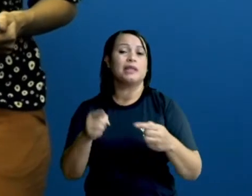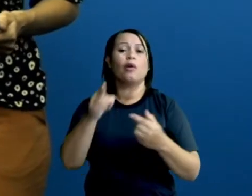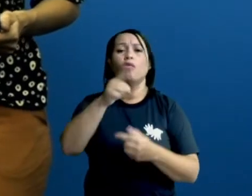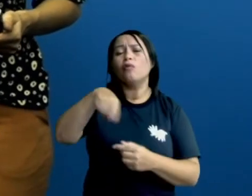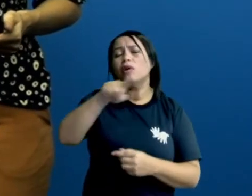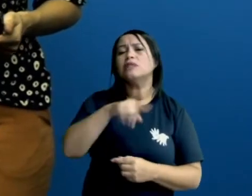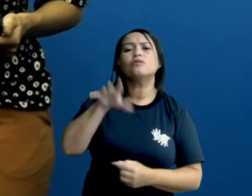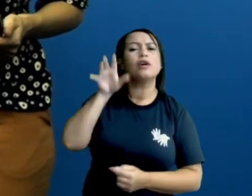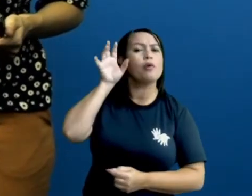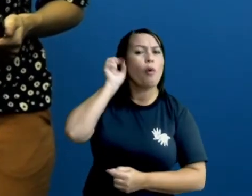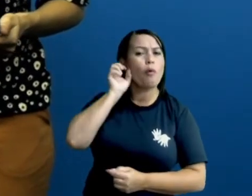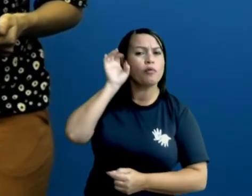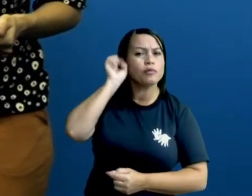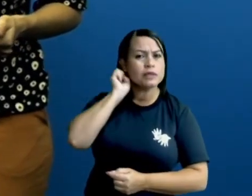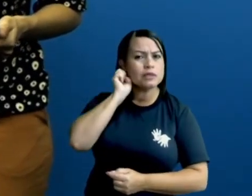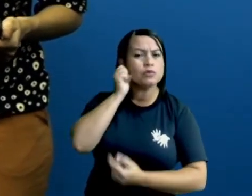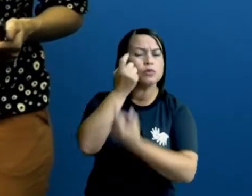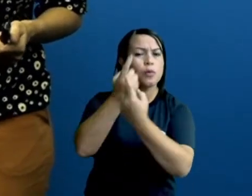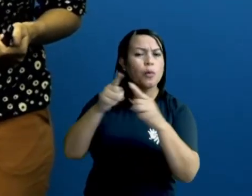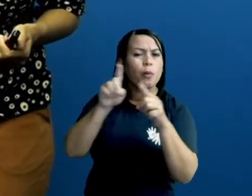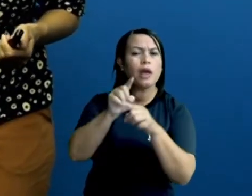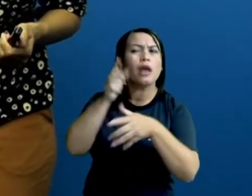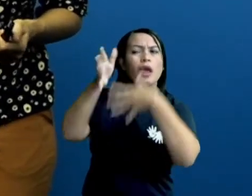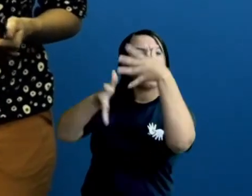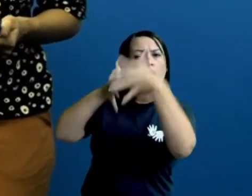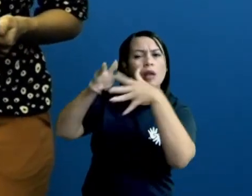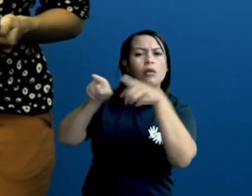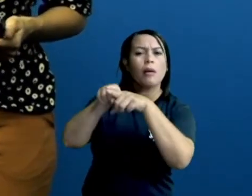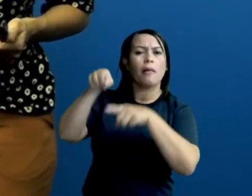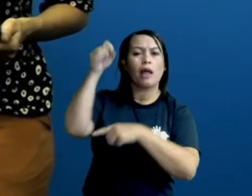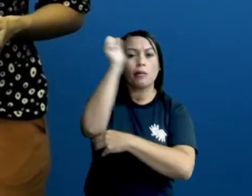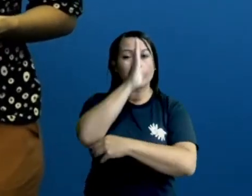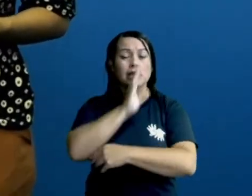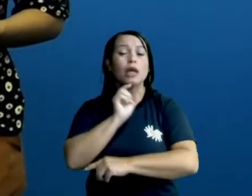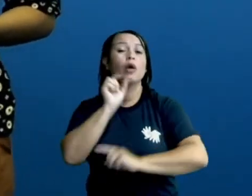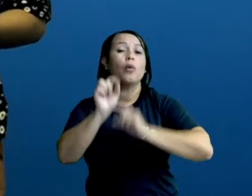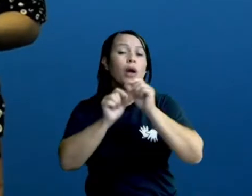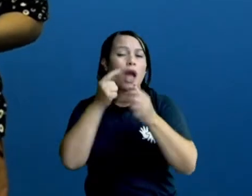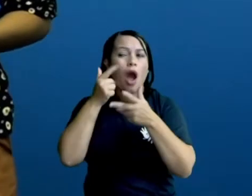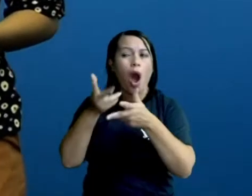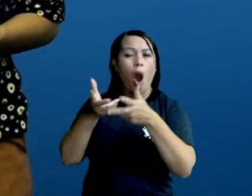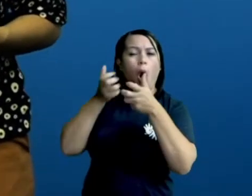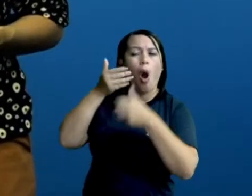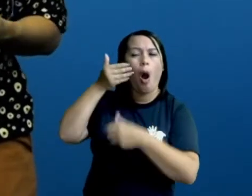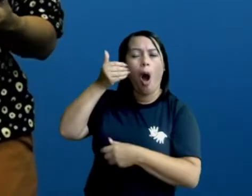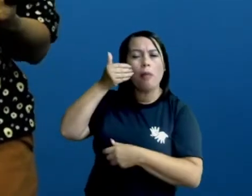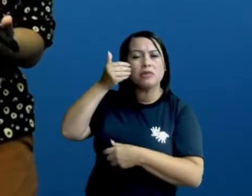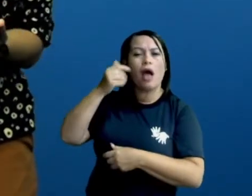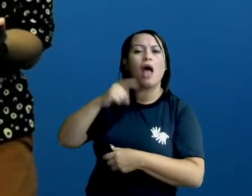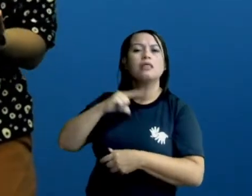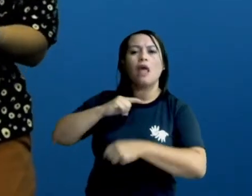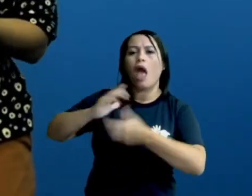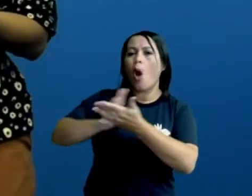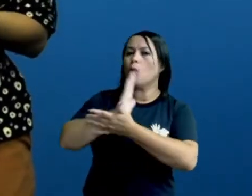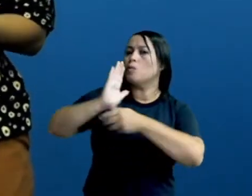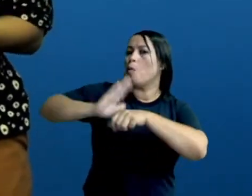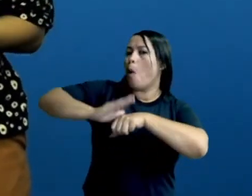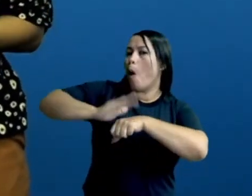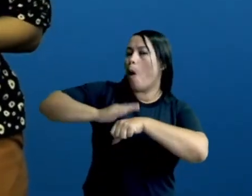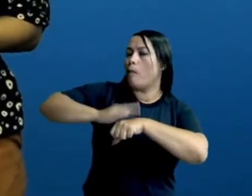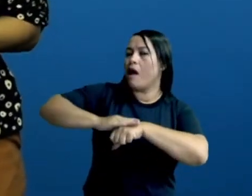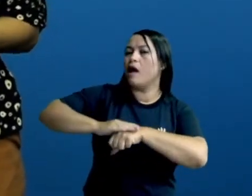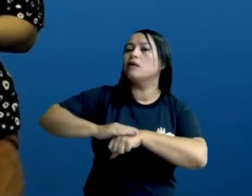vocês estiverem ouvindo o hino nacional brasileiro, vocês podem observar que em diversos momentos a